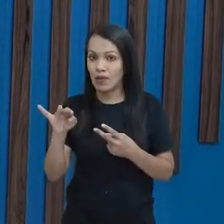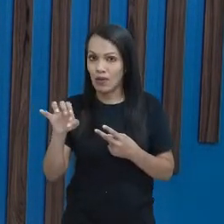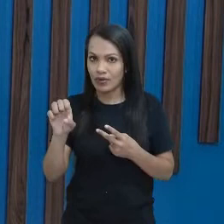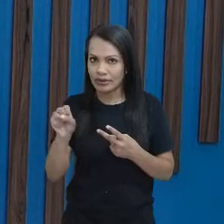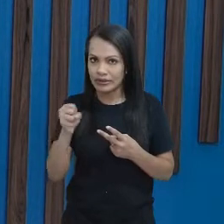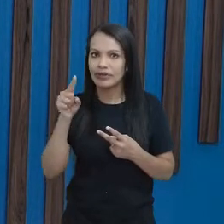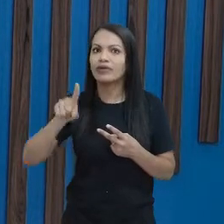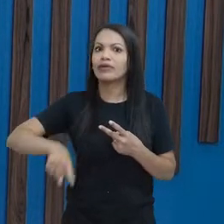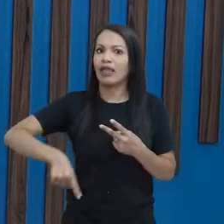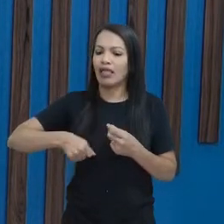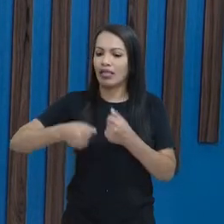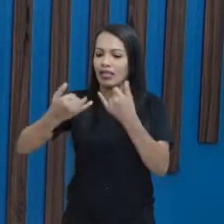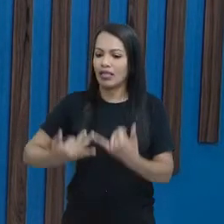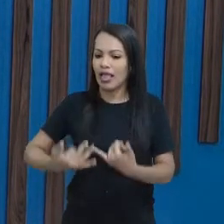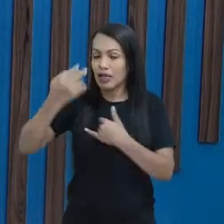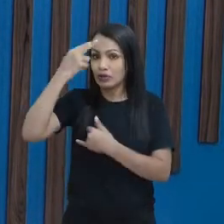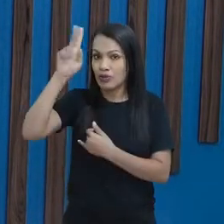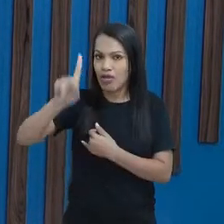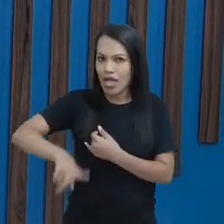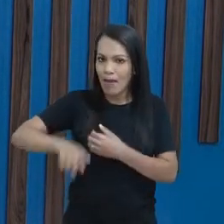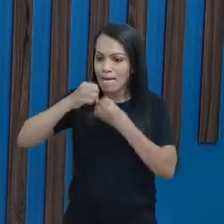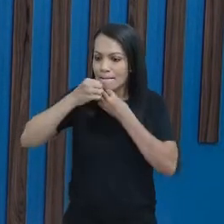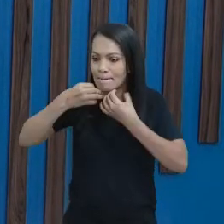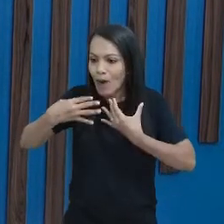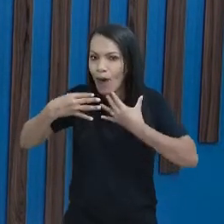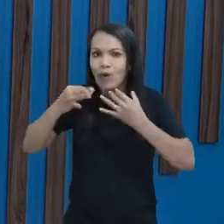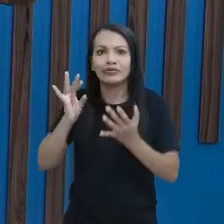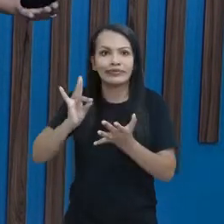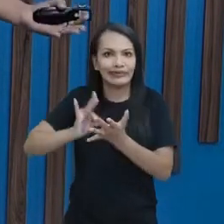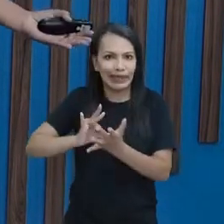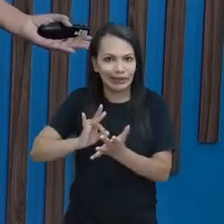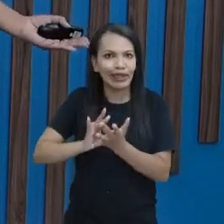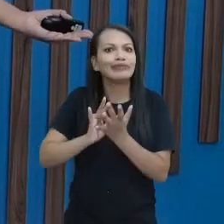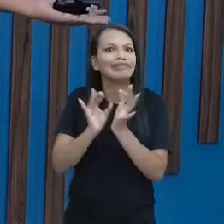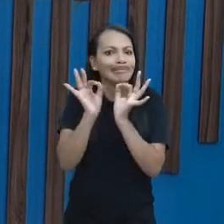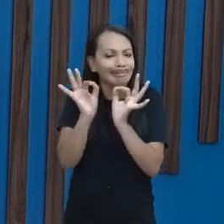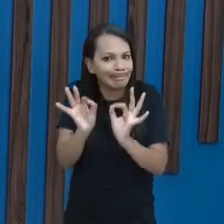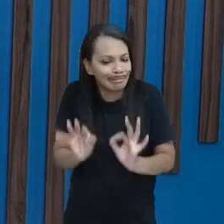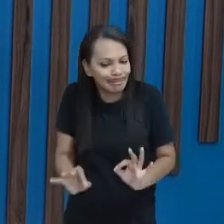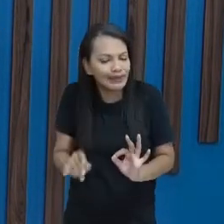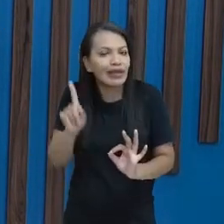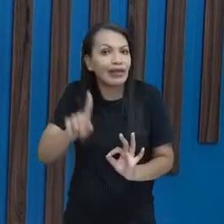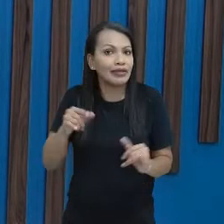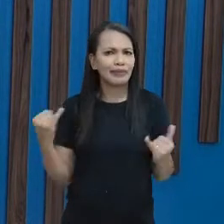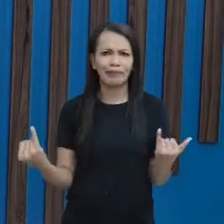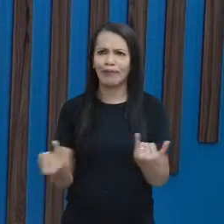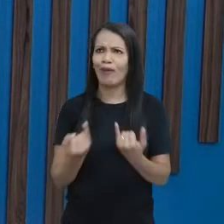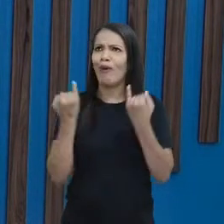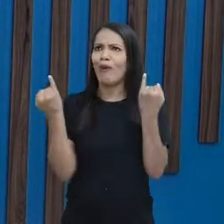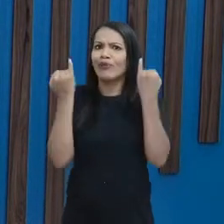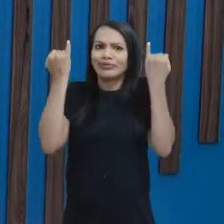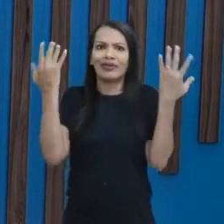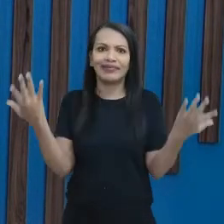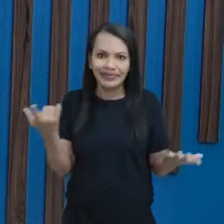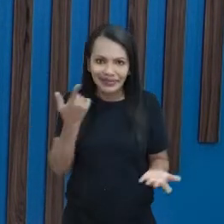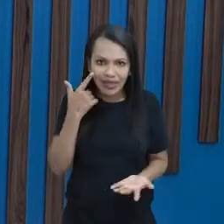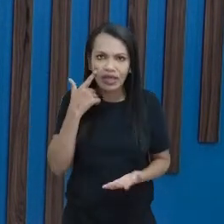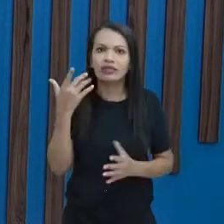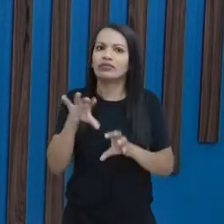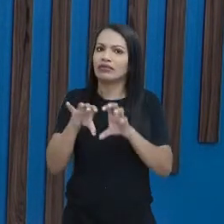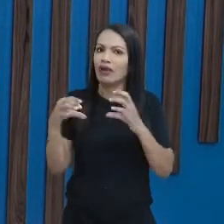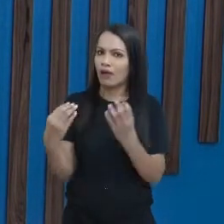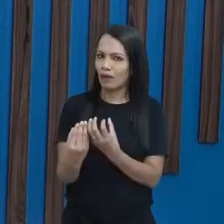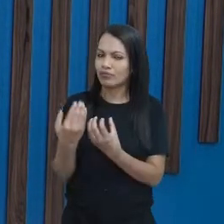muito sério. É muito bom, muito belo e é algo de uma importância na comunidade.